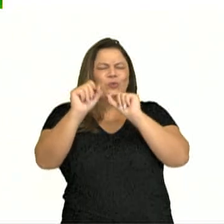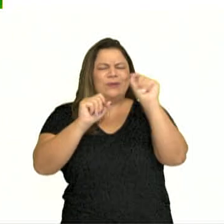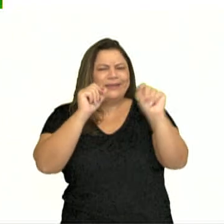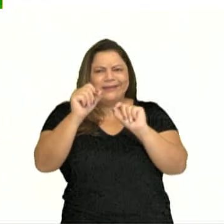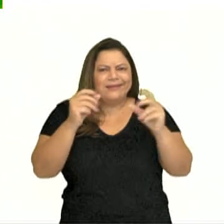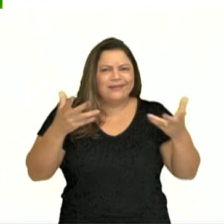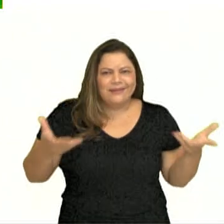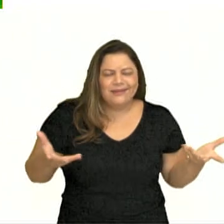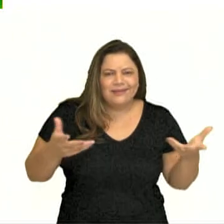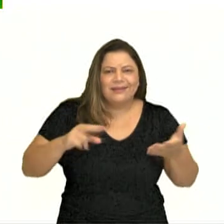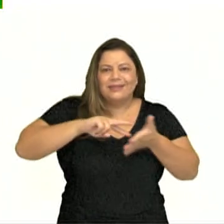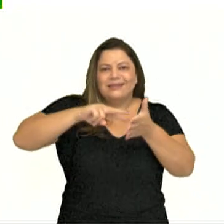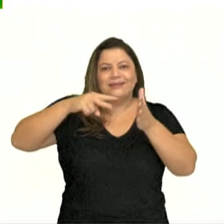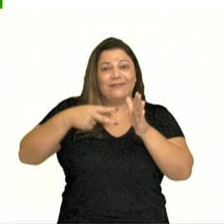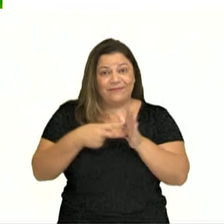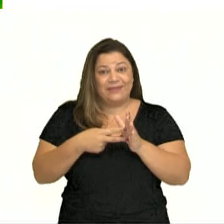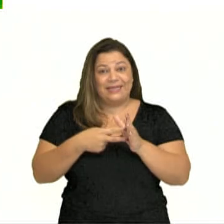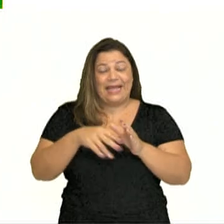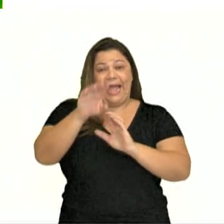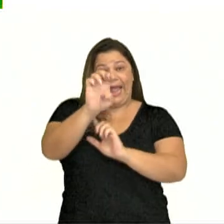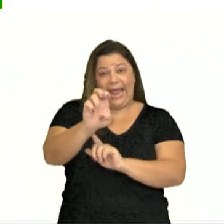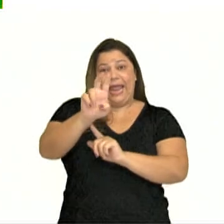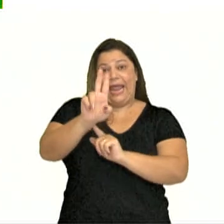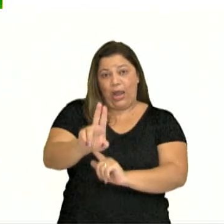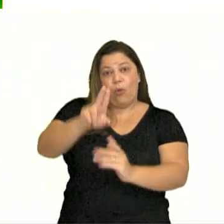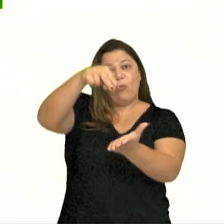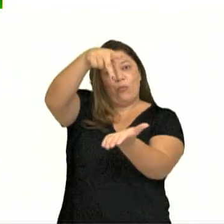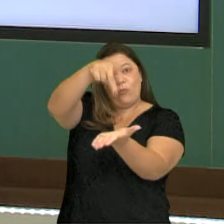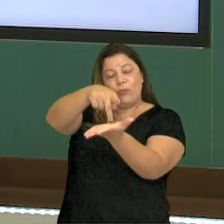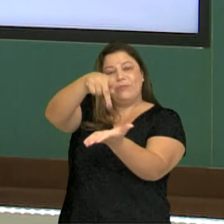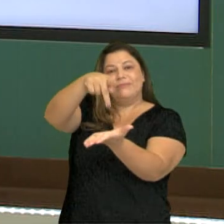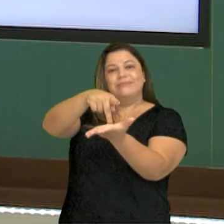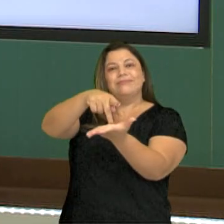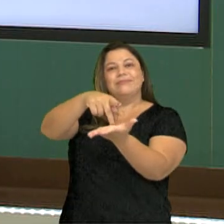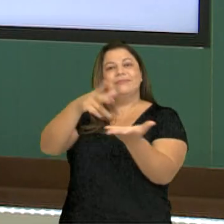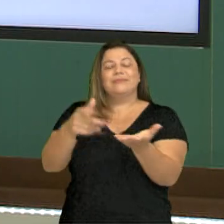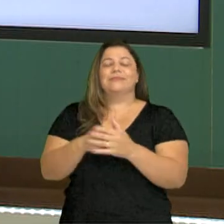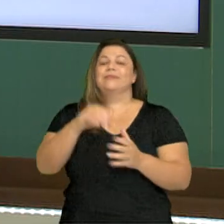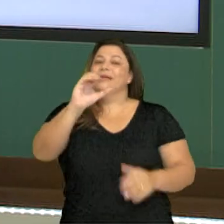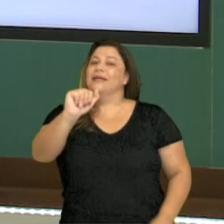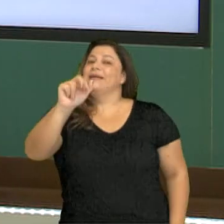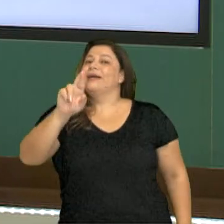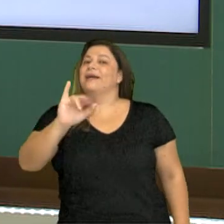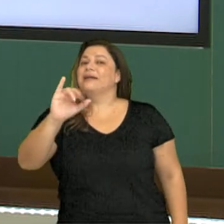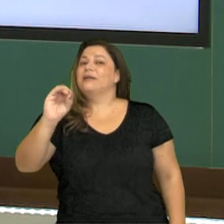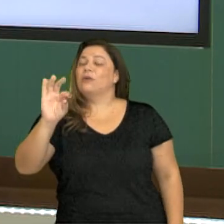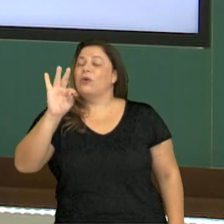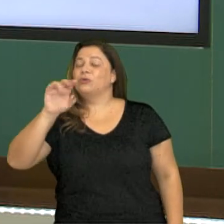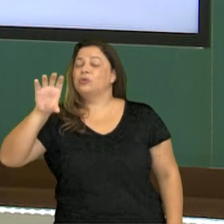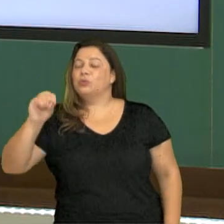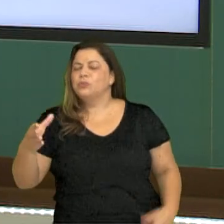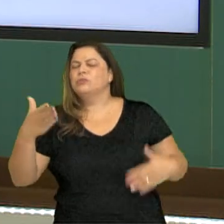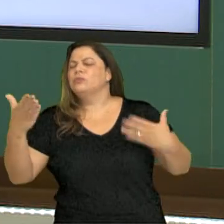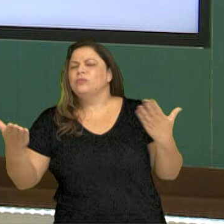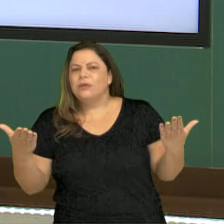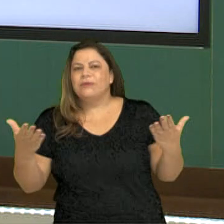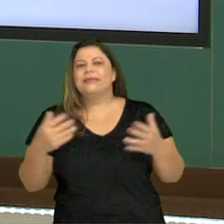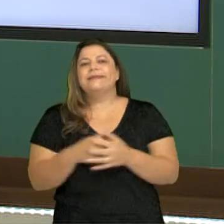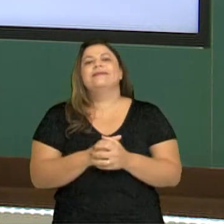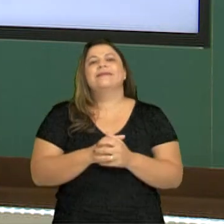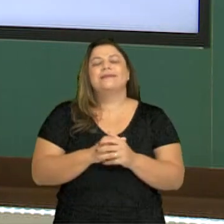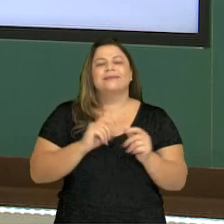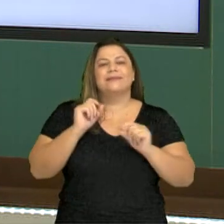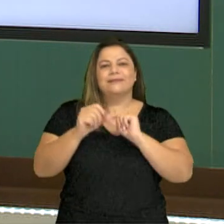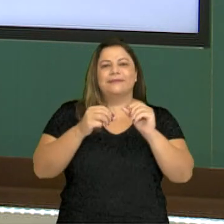célula eucariótica mesmo? Eu, verdadeiro. Então, cariótico tem a ver com